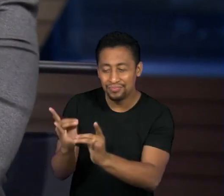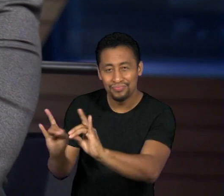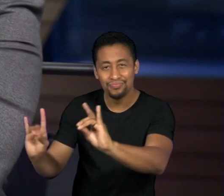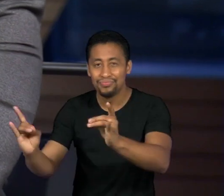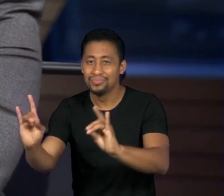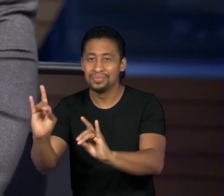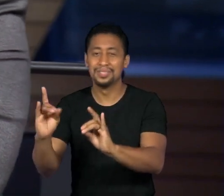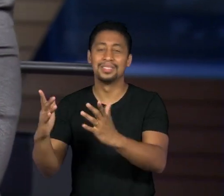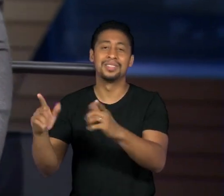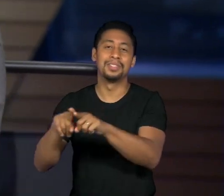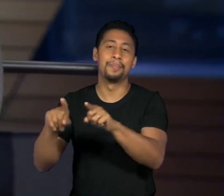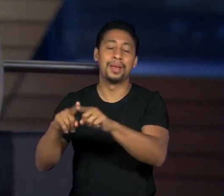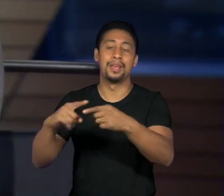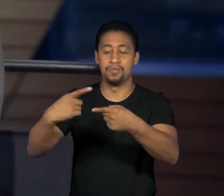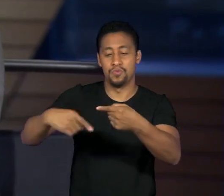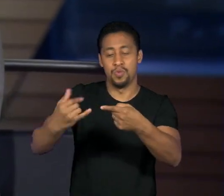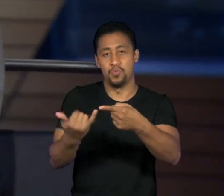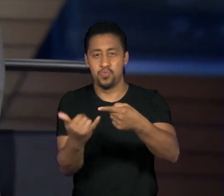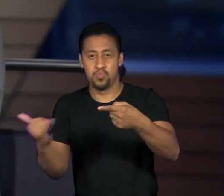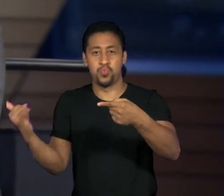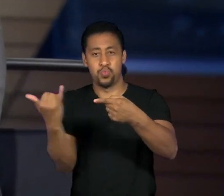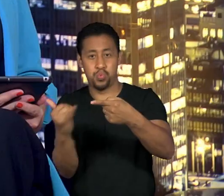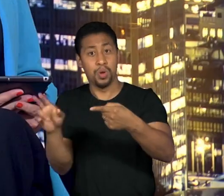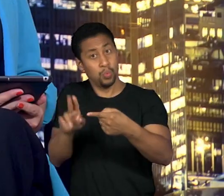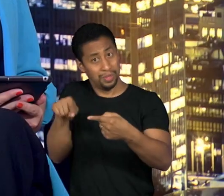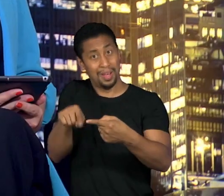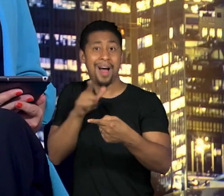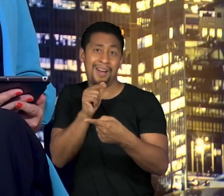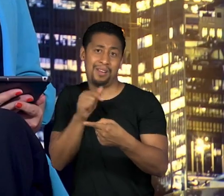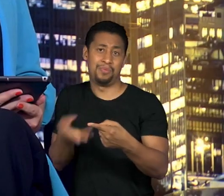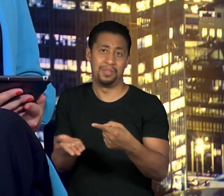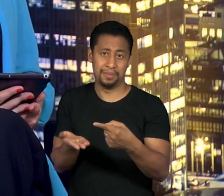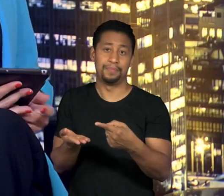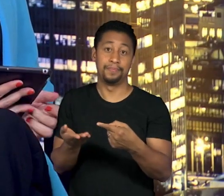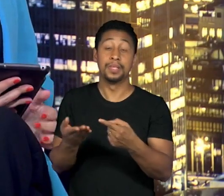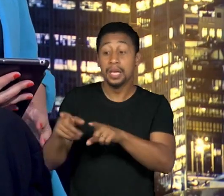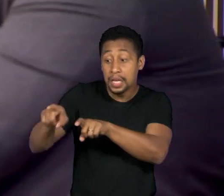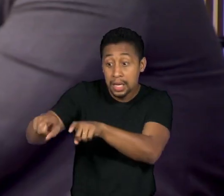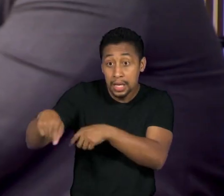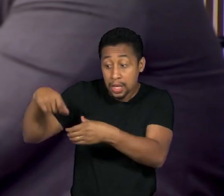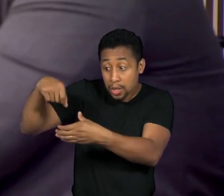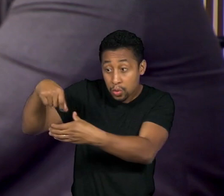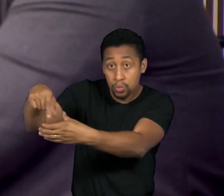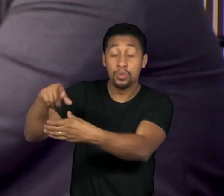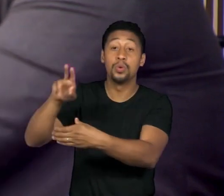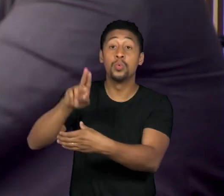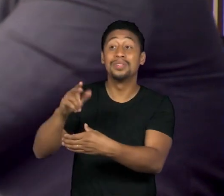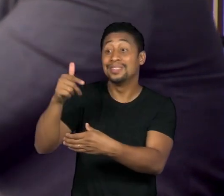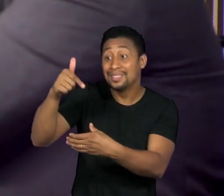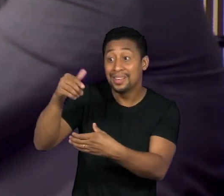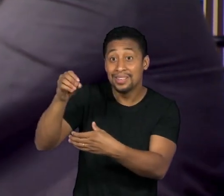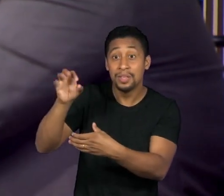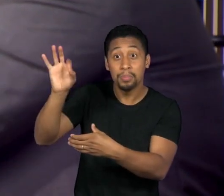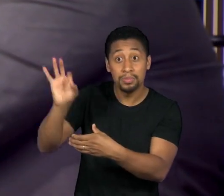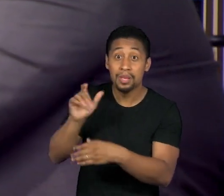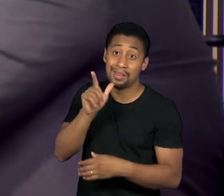muitas vezes gerada a partir do consumo de água. Né? A agricultura usa 70% dos recursos hídricos, se apropria disso, não